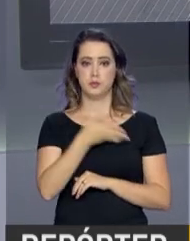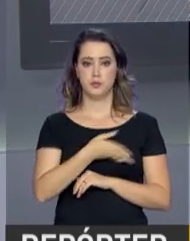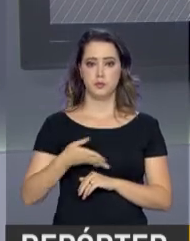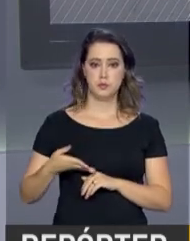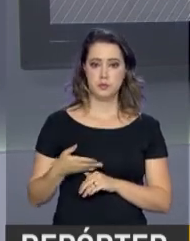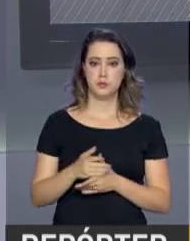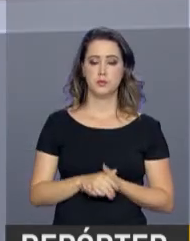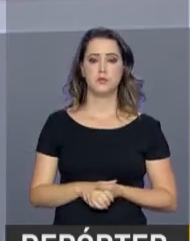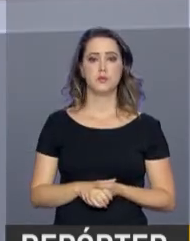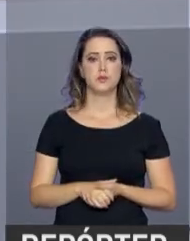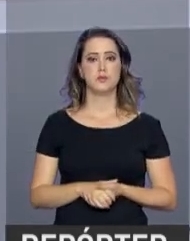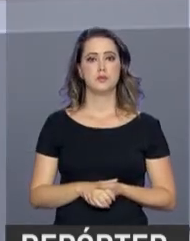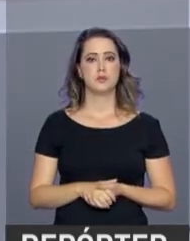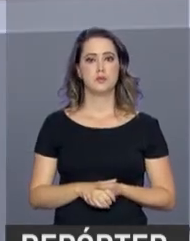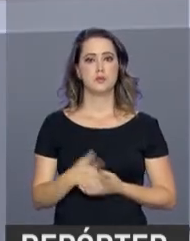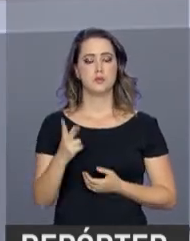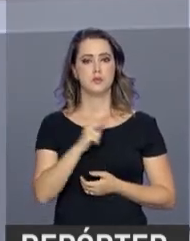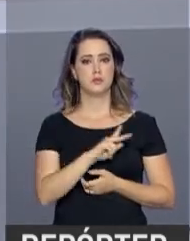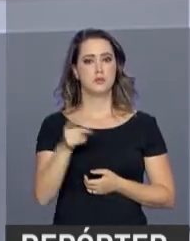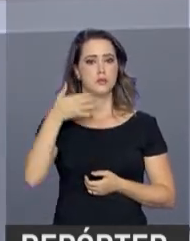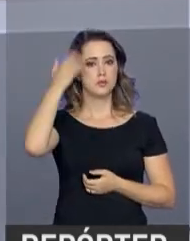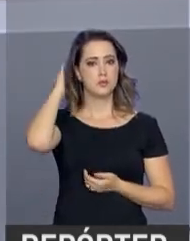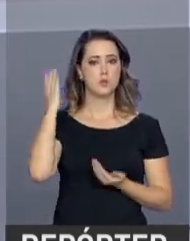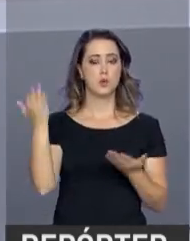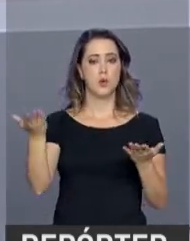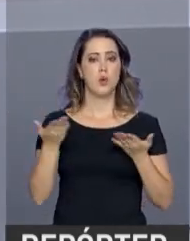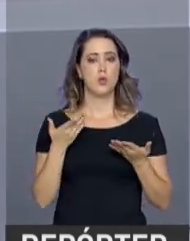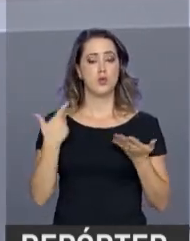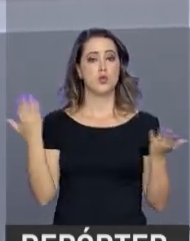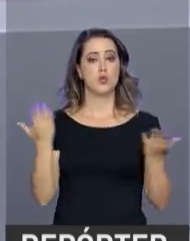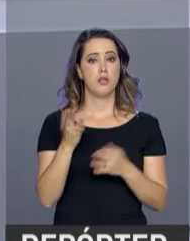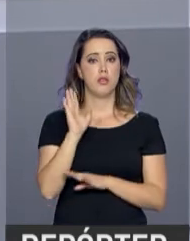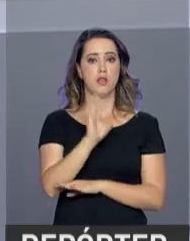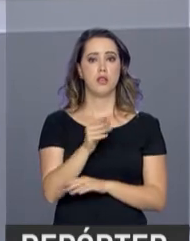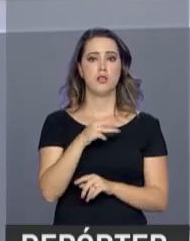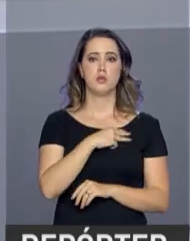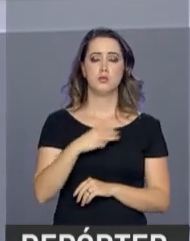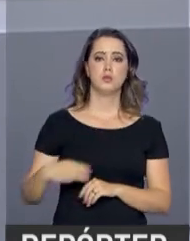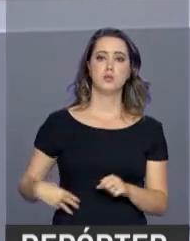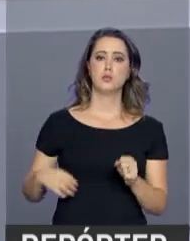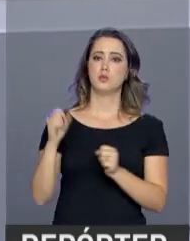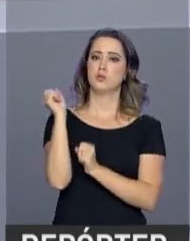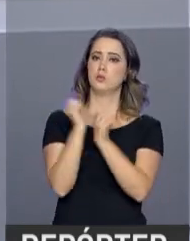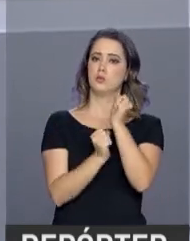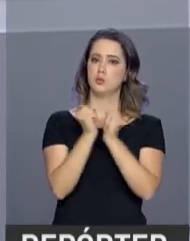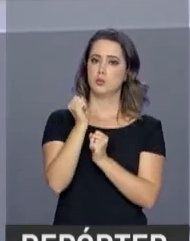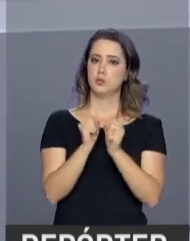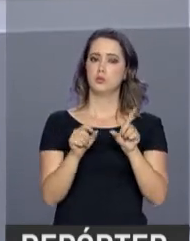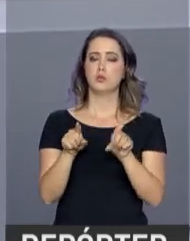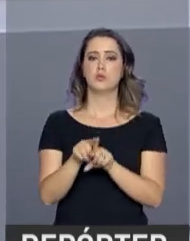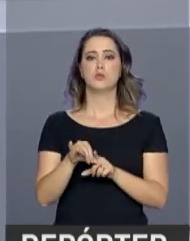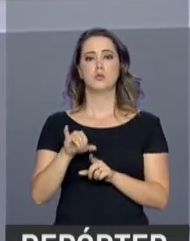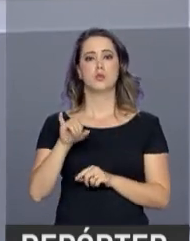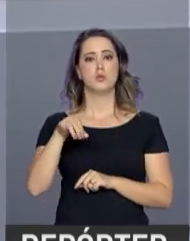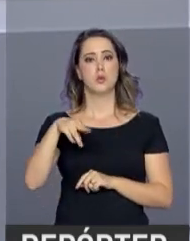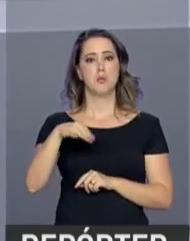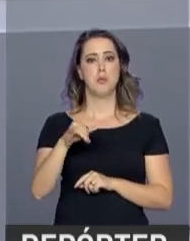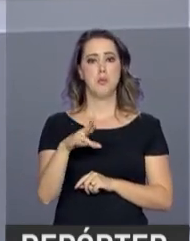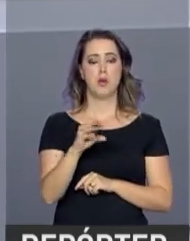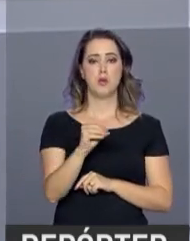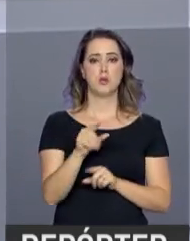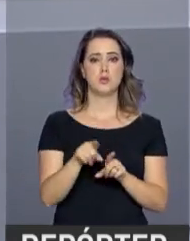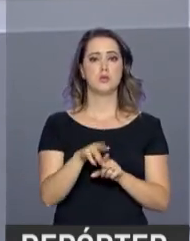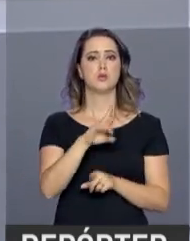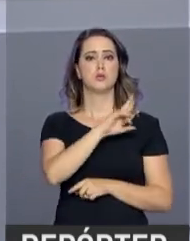fies o presidente michel temer recebeu hoje à tarde o ministro da indústria e comércio exterior e serviços marcos jorge